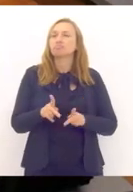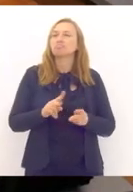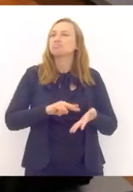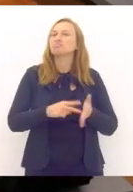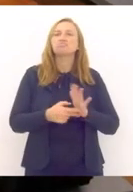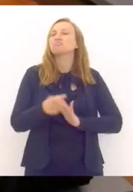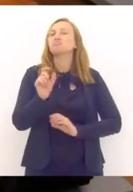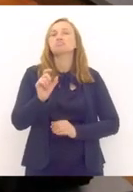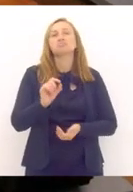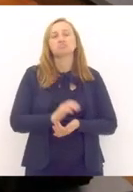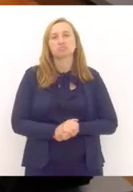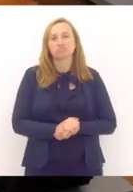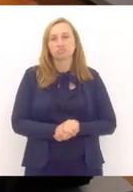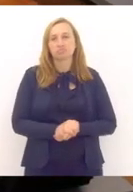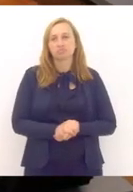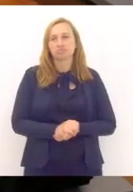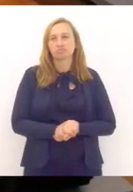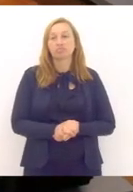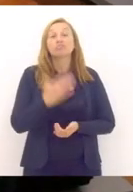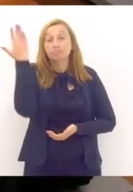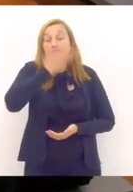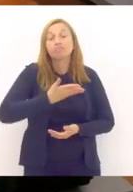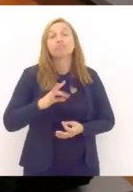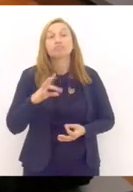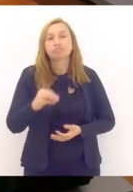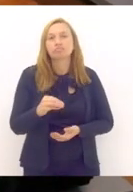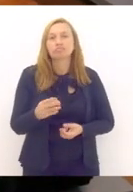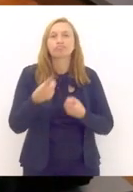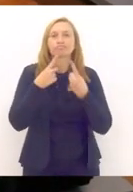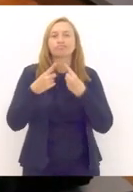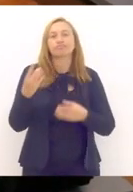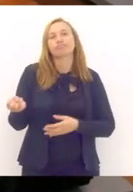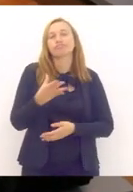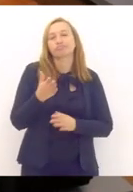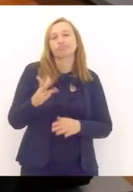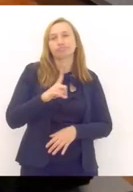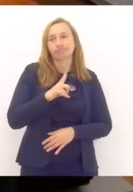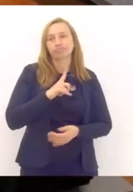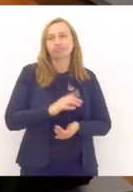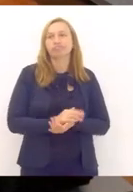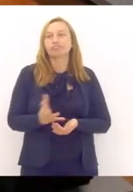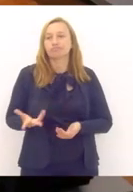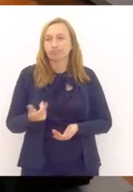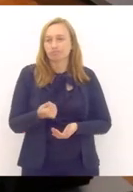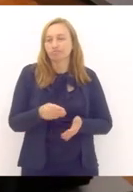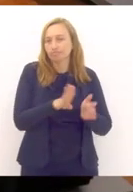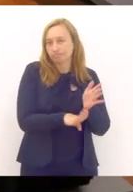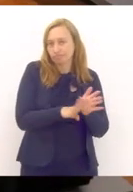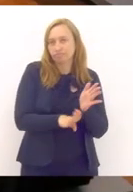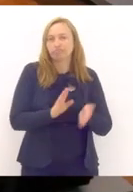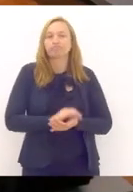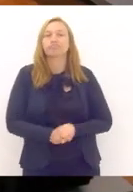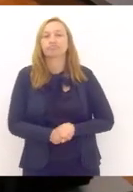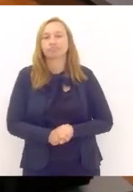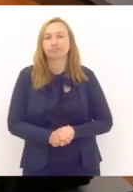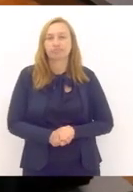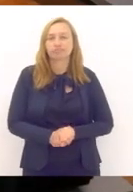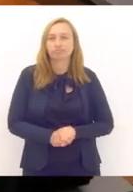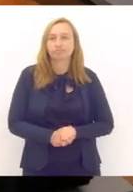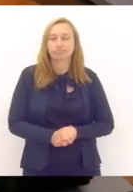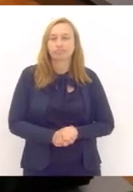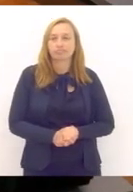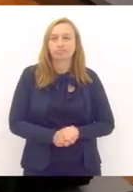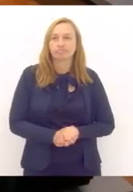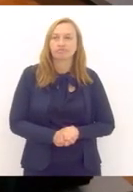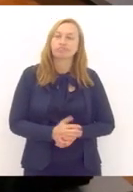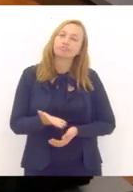Né? Qual que é a concretude disso? Essa é a discussão mais moderna que tem, a discussão de qualidade do gasto. A época o